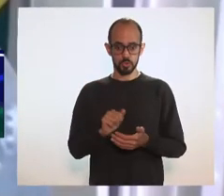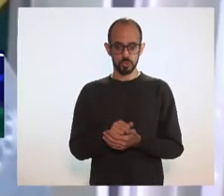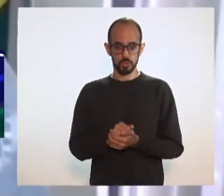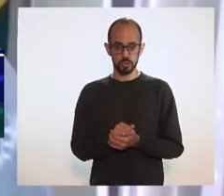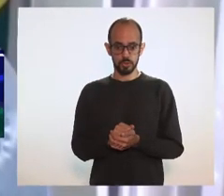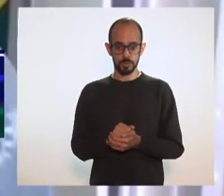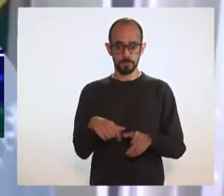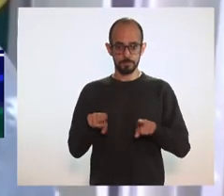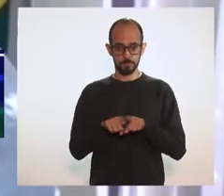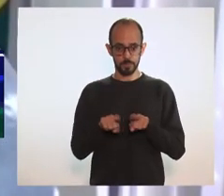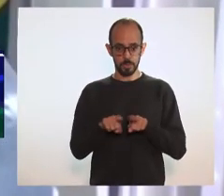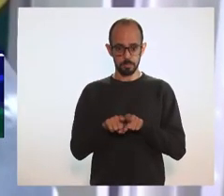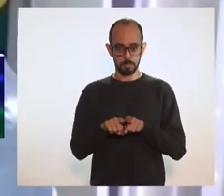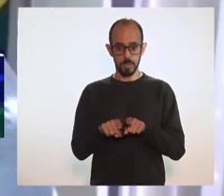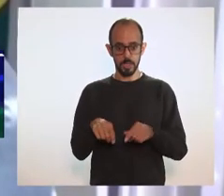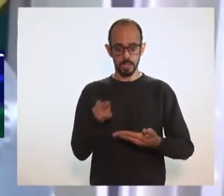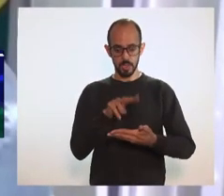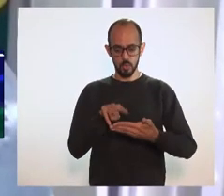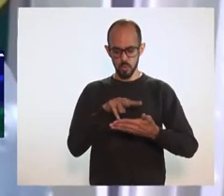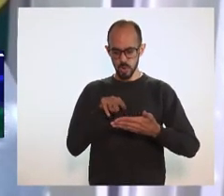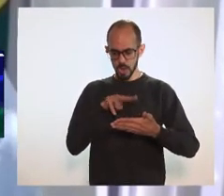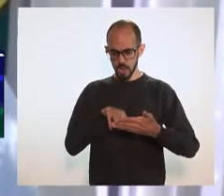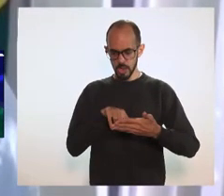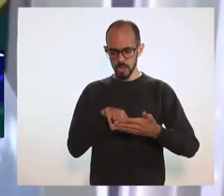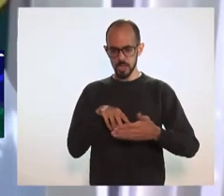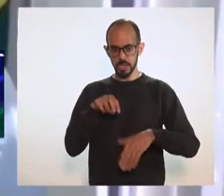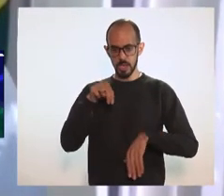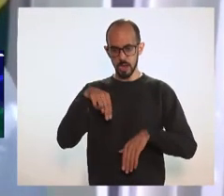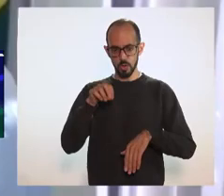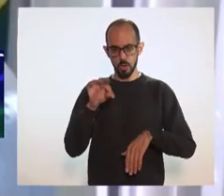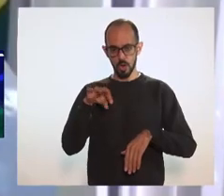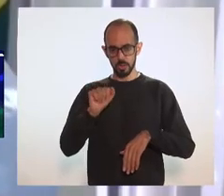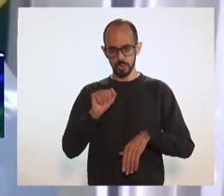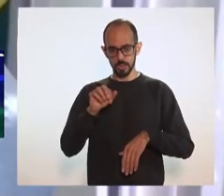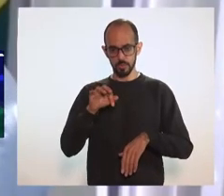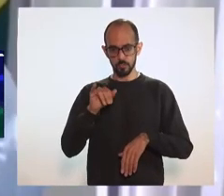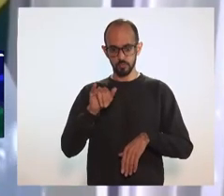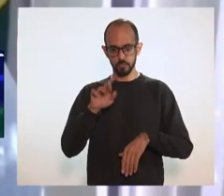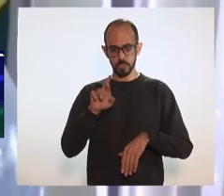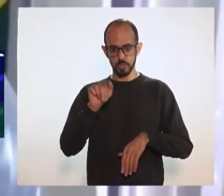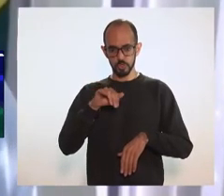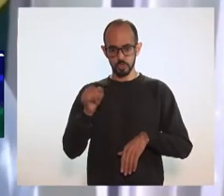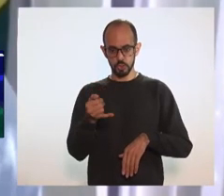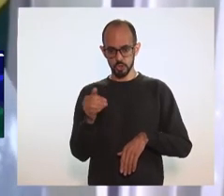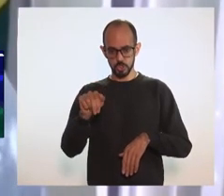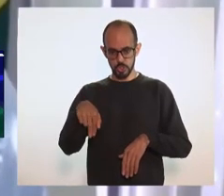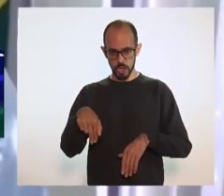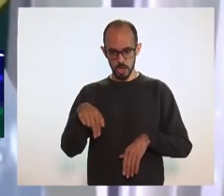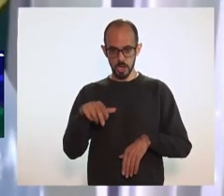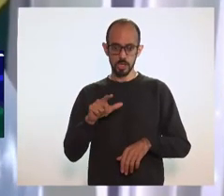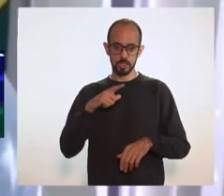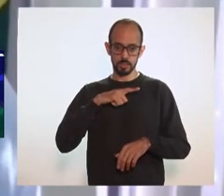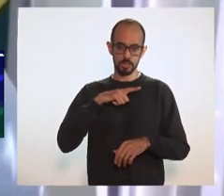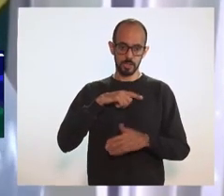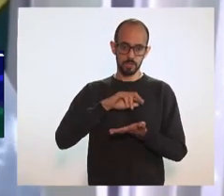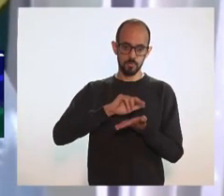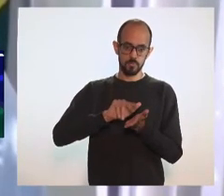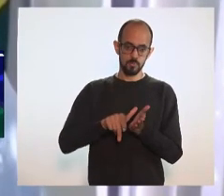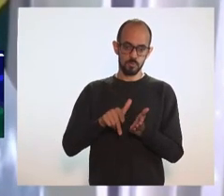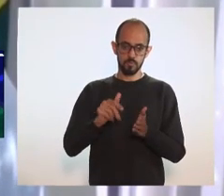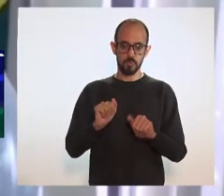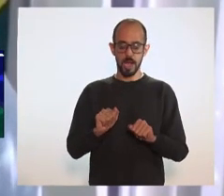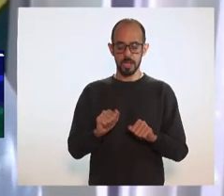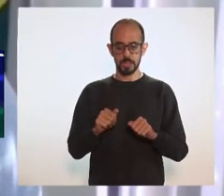também li a nota da Firjan, enfim, em primeiro lugar, eu acho que, evidentemente, há várias questões de forma